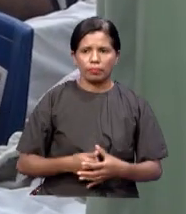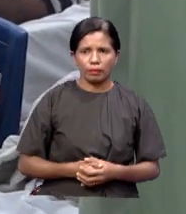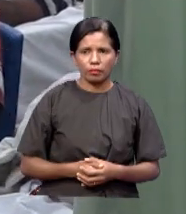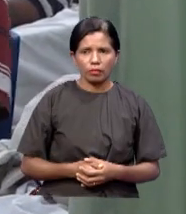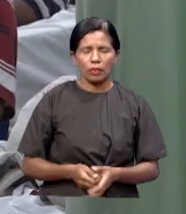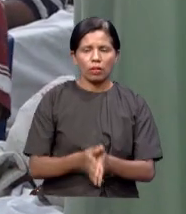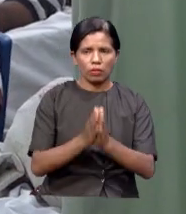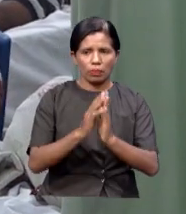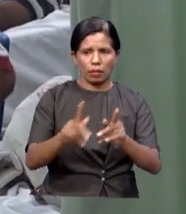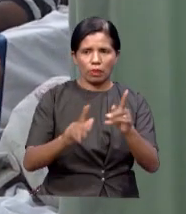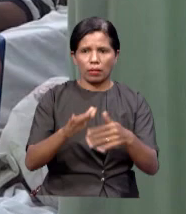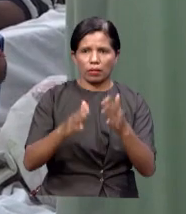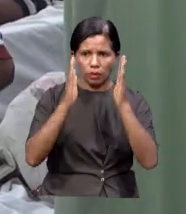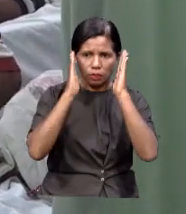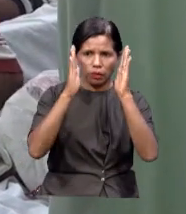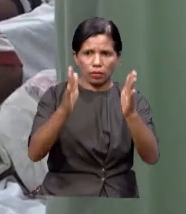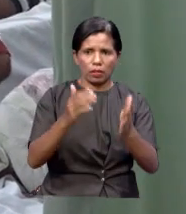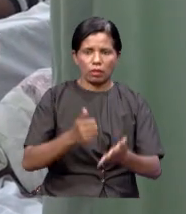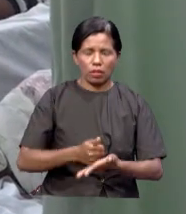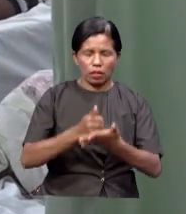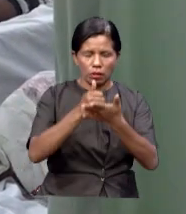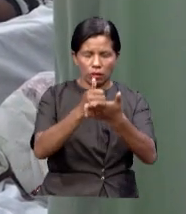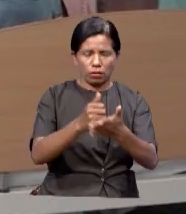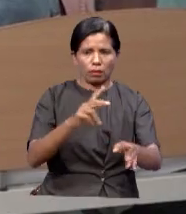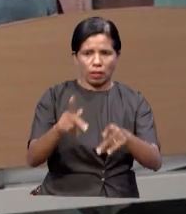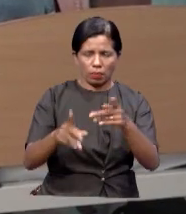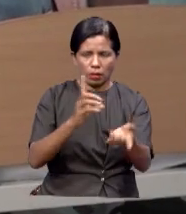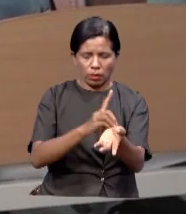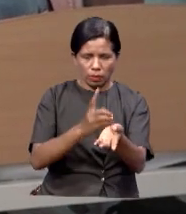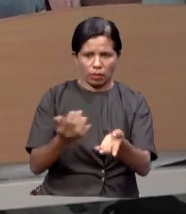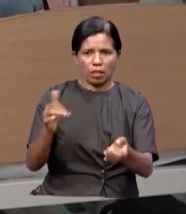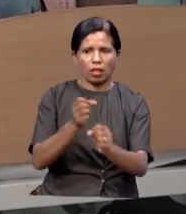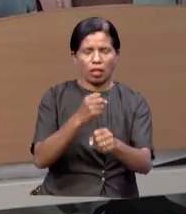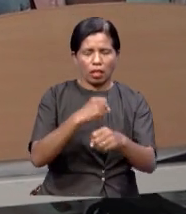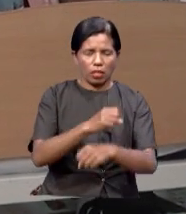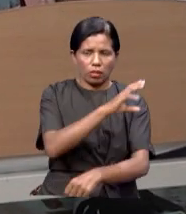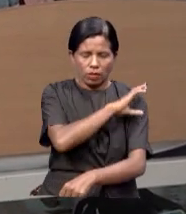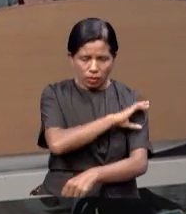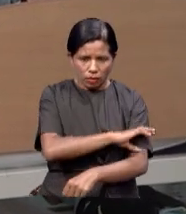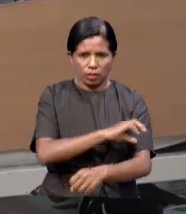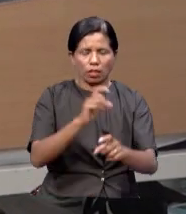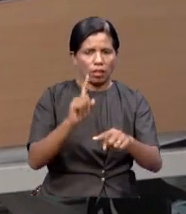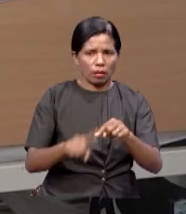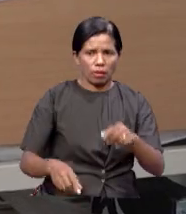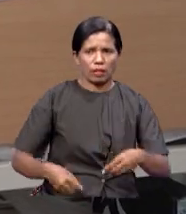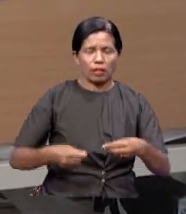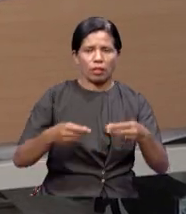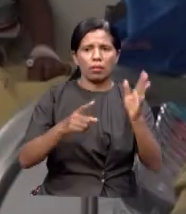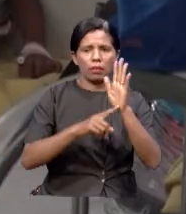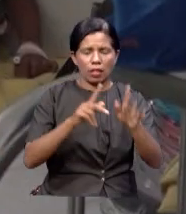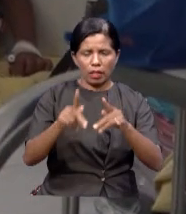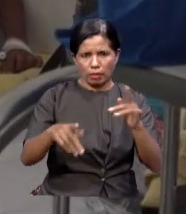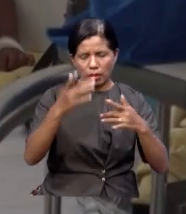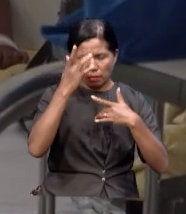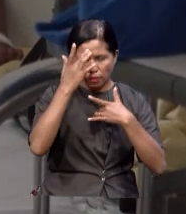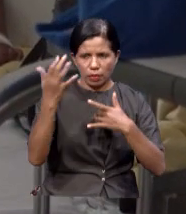vai gestor Sira a total atenção para profissional saúde, no agente Sira ne behalo segurança, no ne label implica para paciente Sira